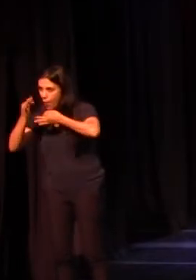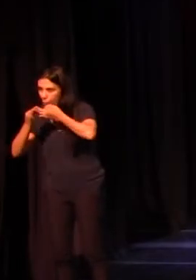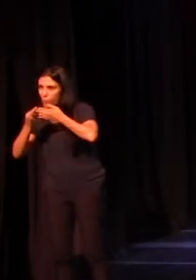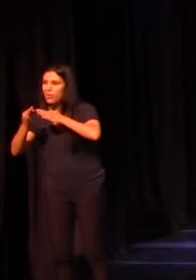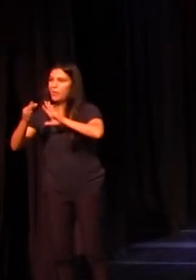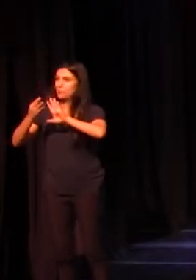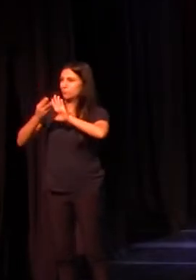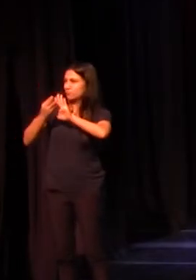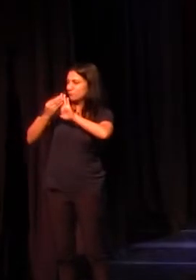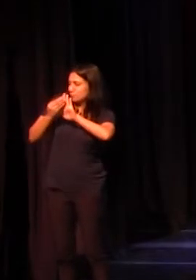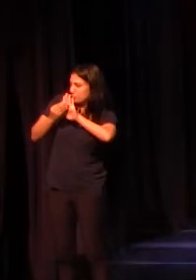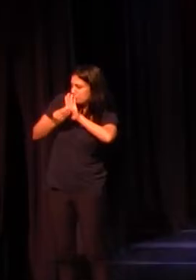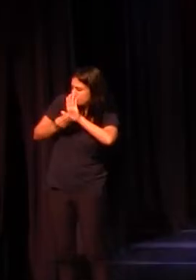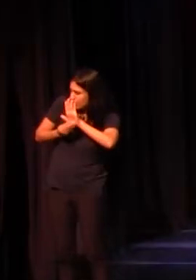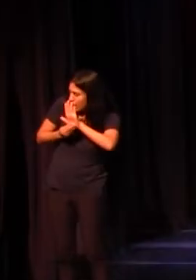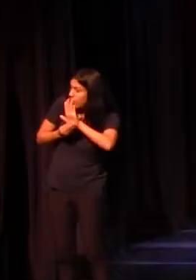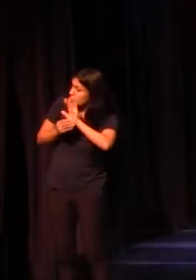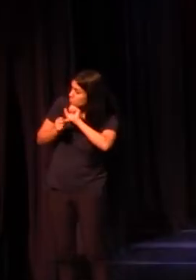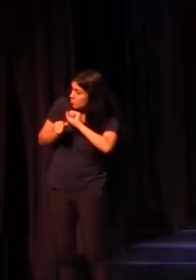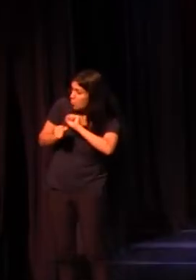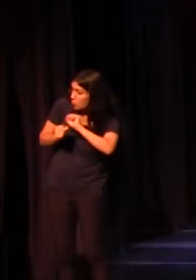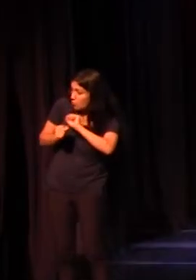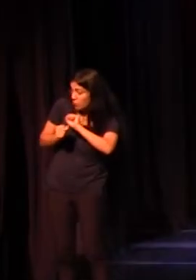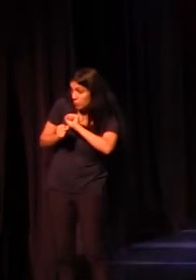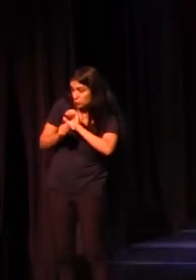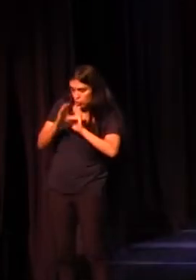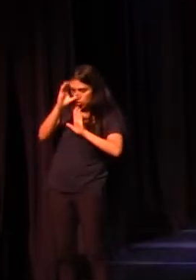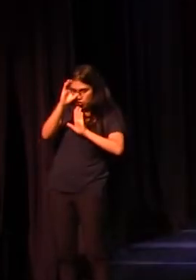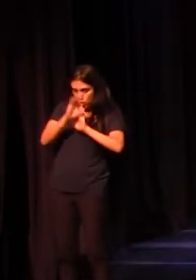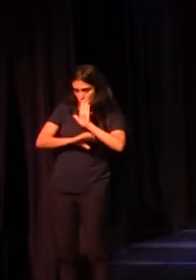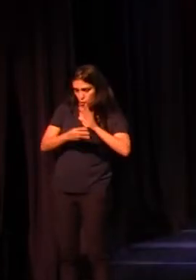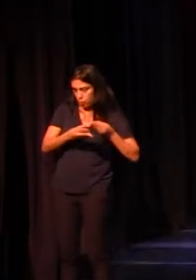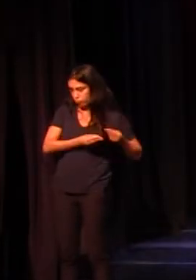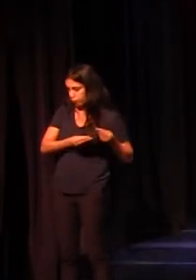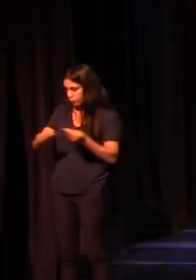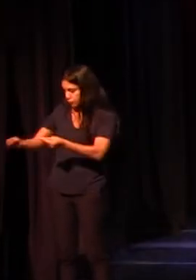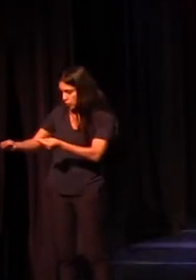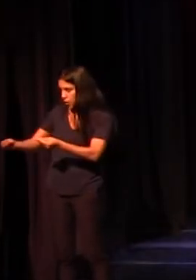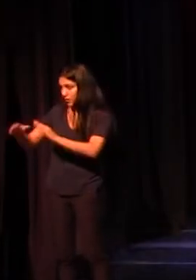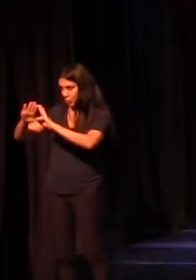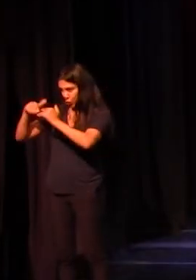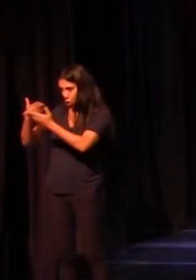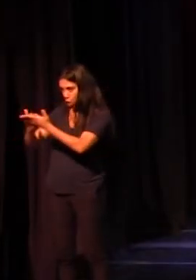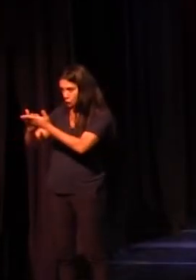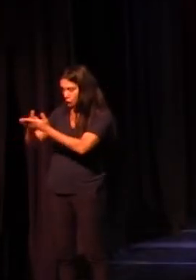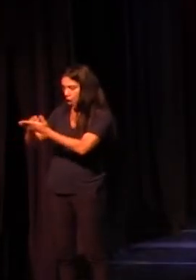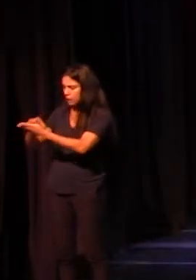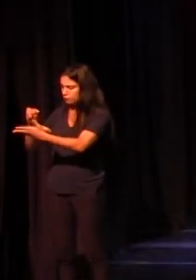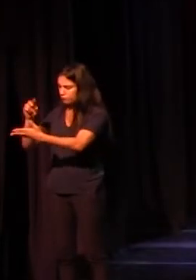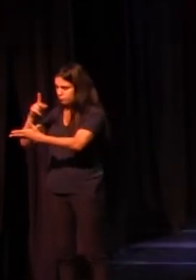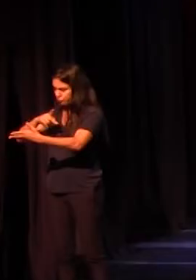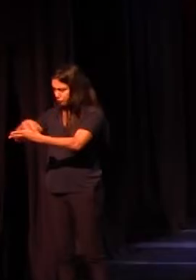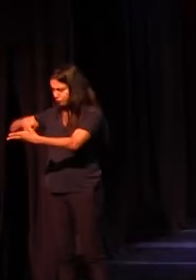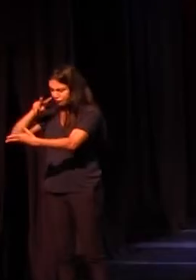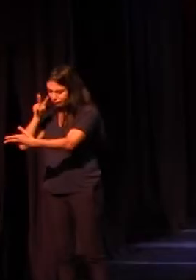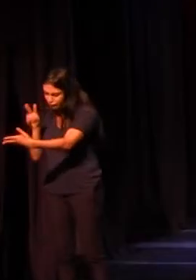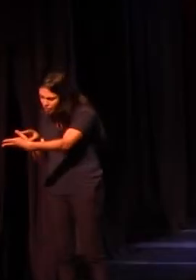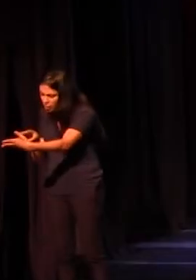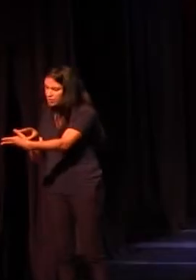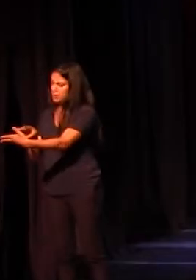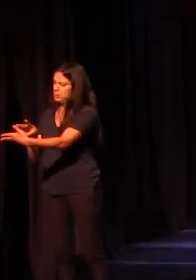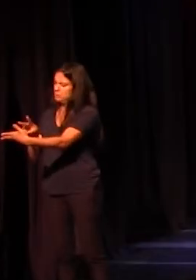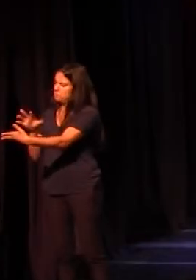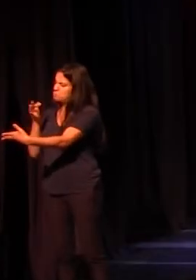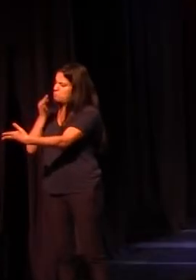escola, né? O currículo é em ação agora, que ele receba as contribuições dos professores nos dizendo,